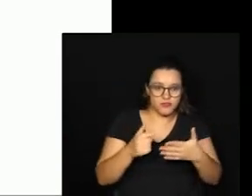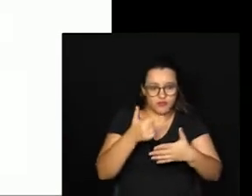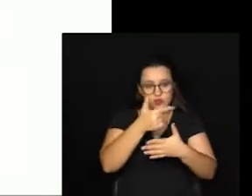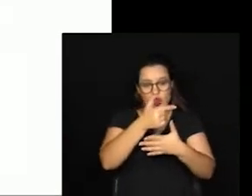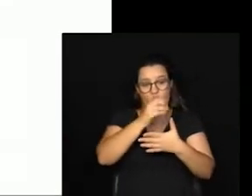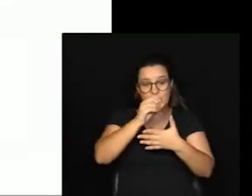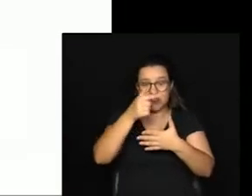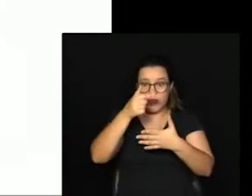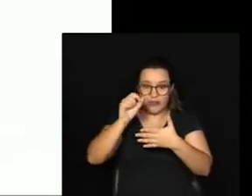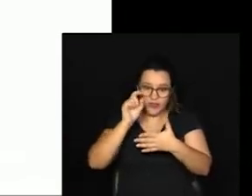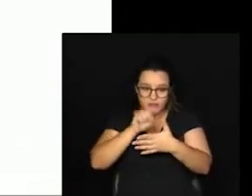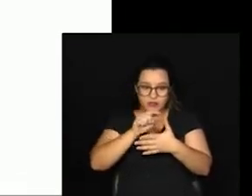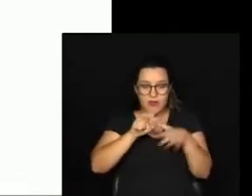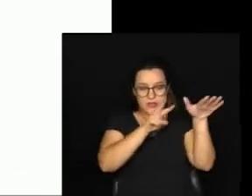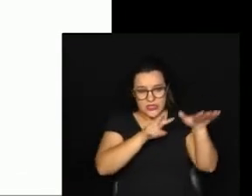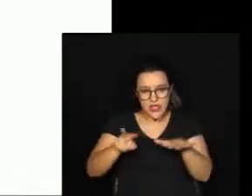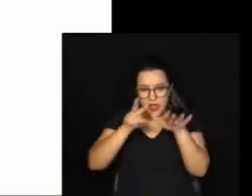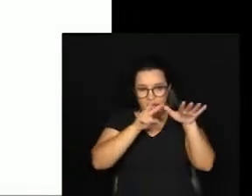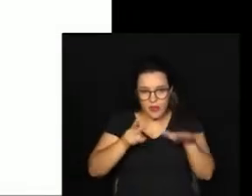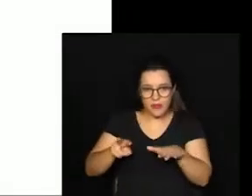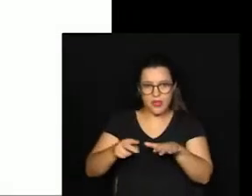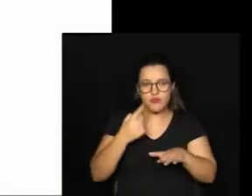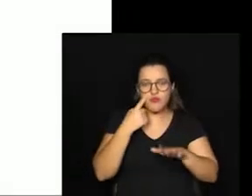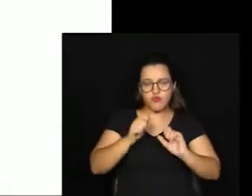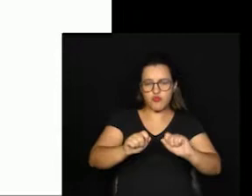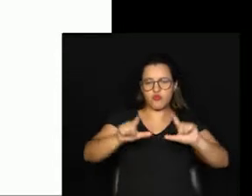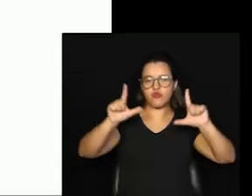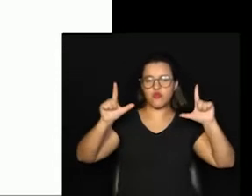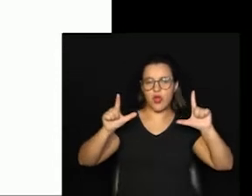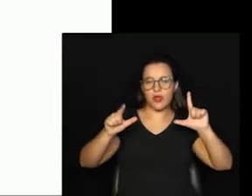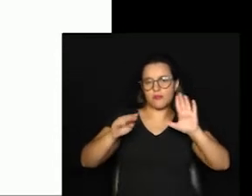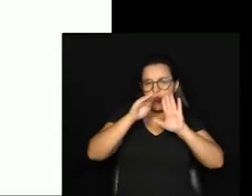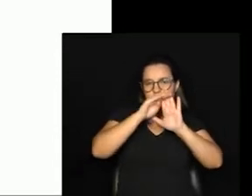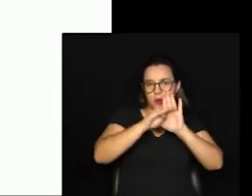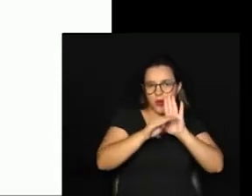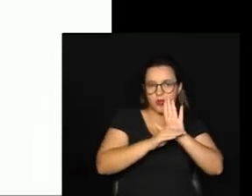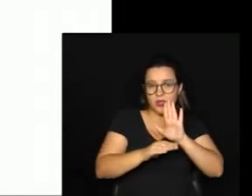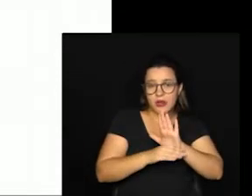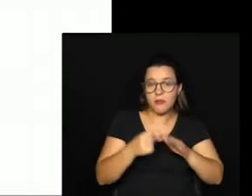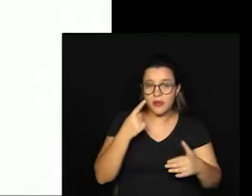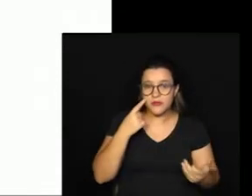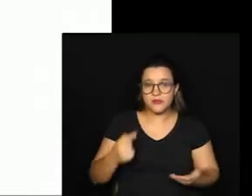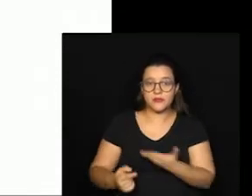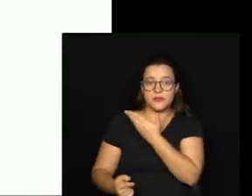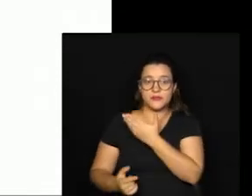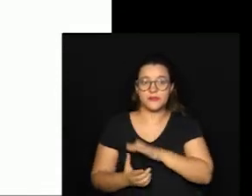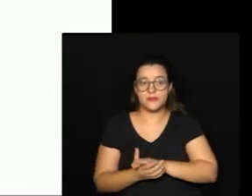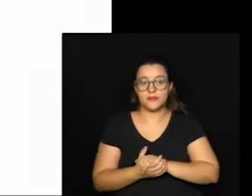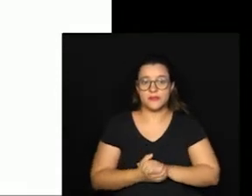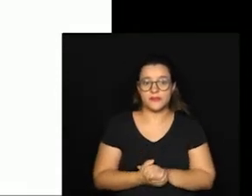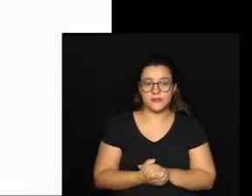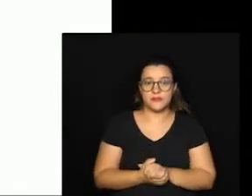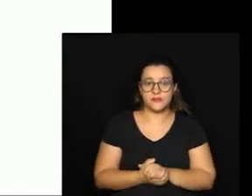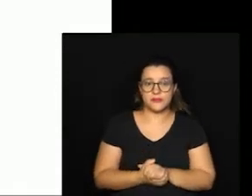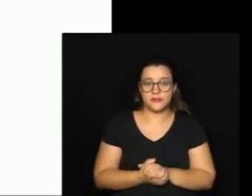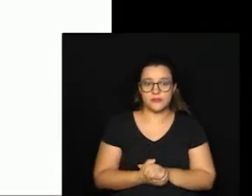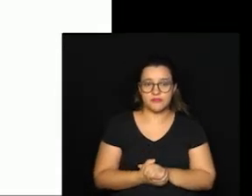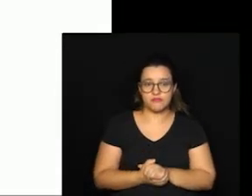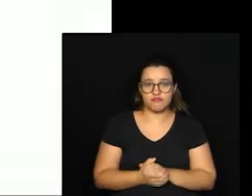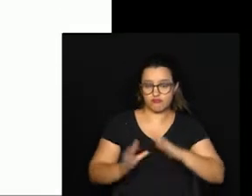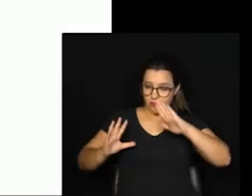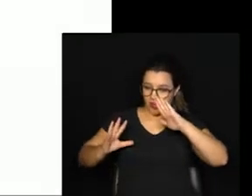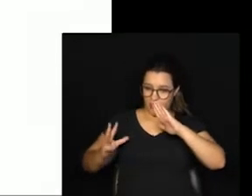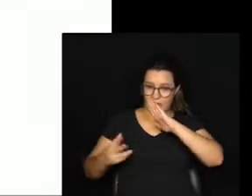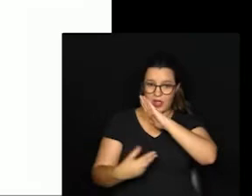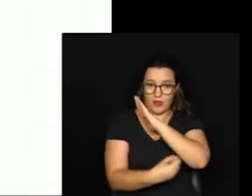acompanha semana a semana. Vamos nessa semana do dia 5/10, olha lá, Gabriel. Além do Câmara Total,